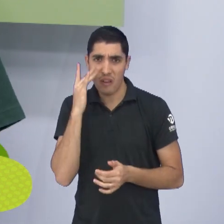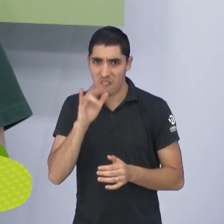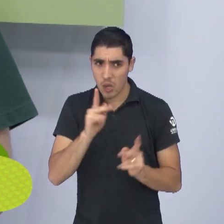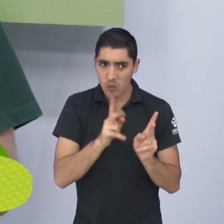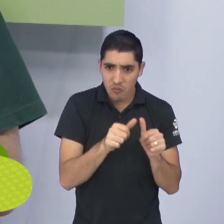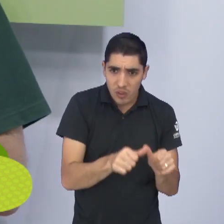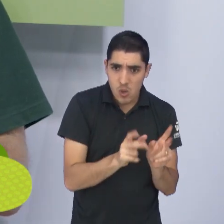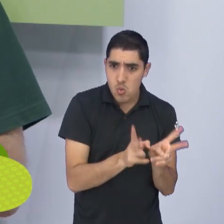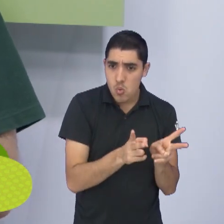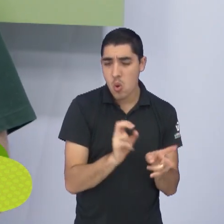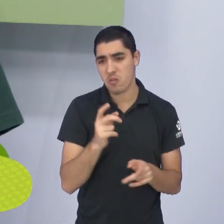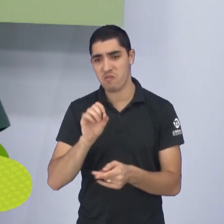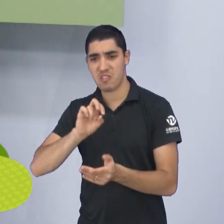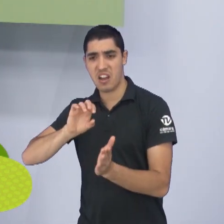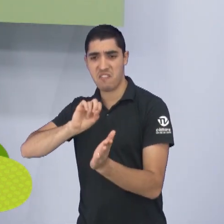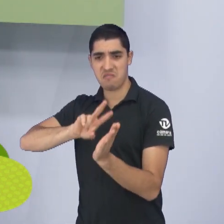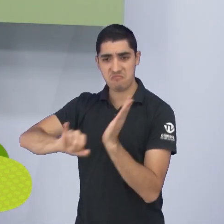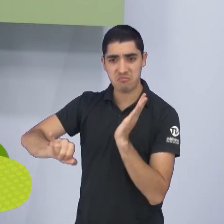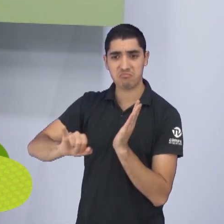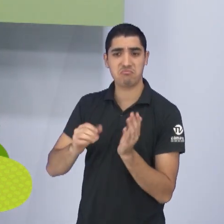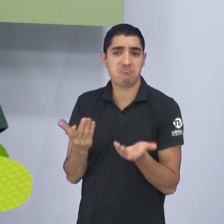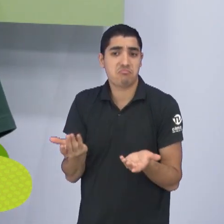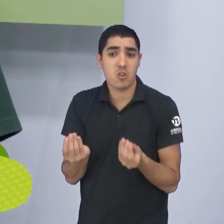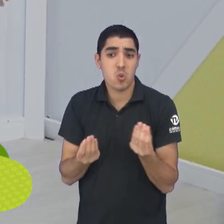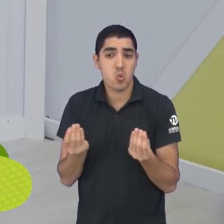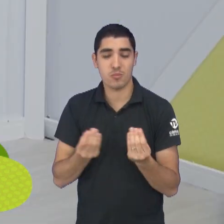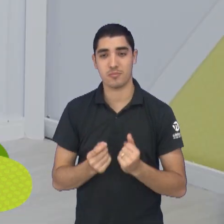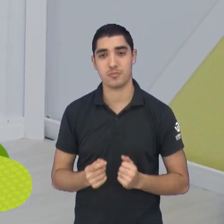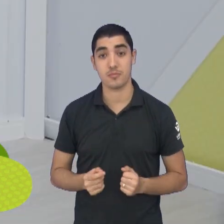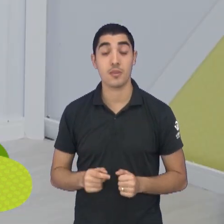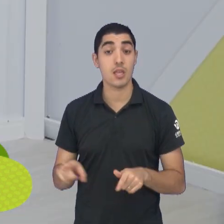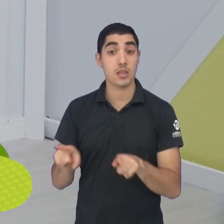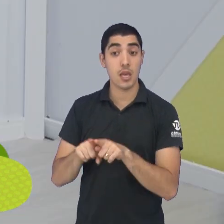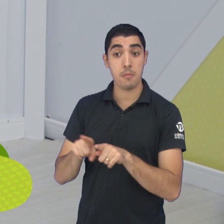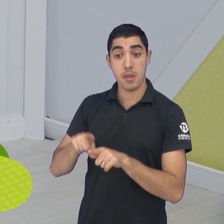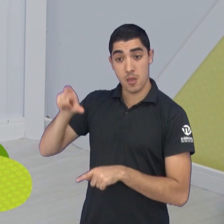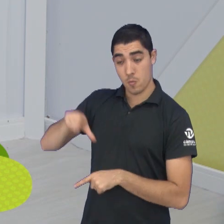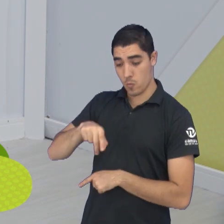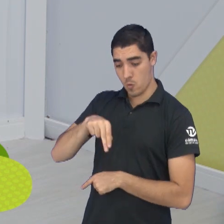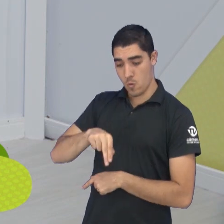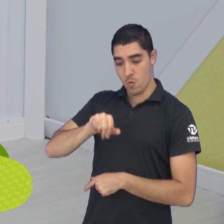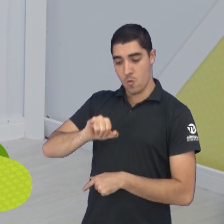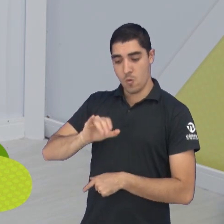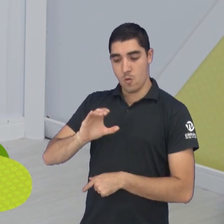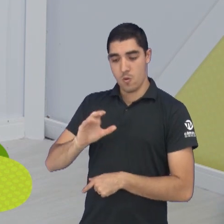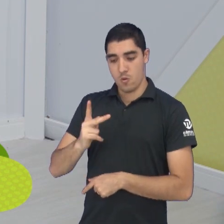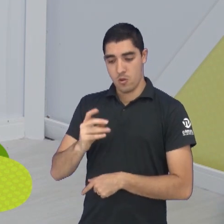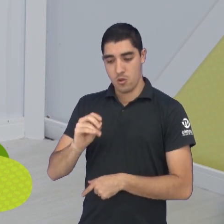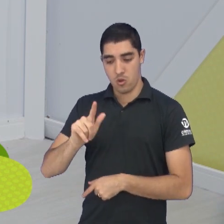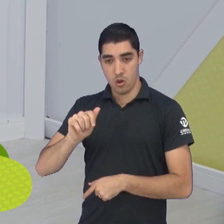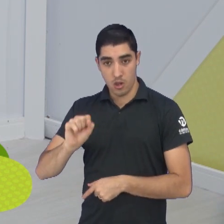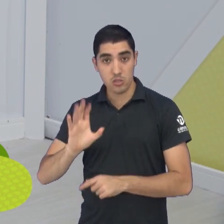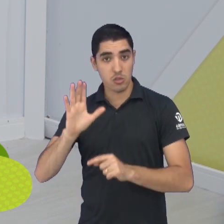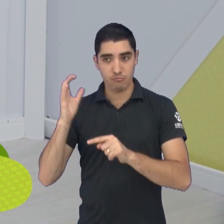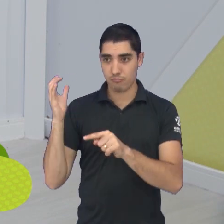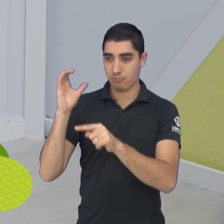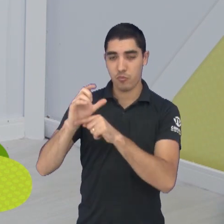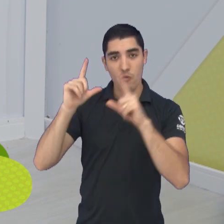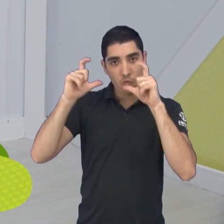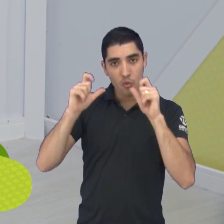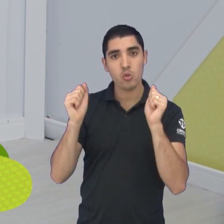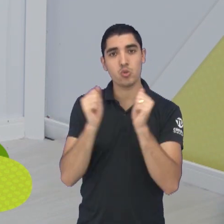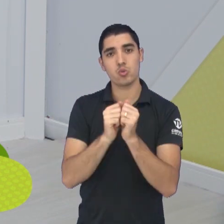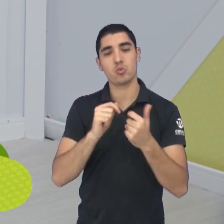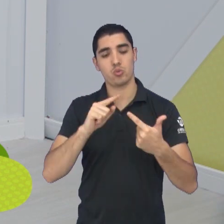nebuloso esse elenco do São José para a Série D. O próprio Nicolas postou uma foto ao lado do Nicola e do Caio César em tom de